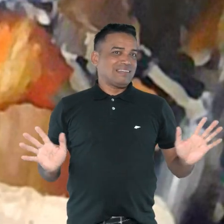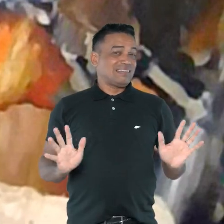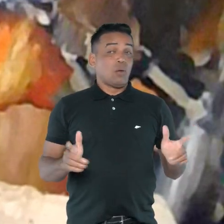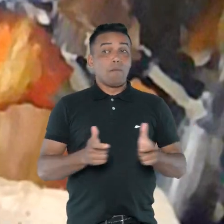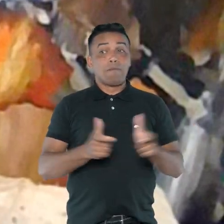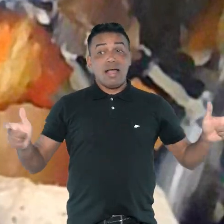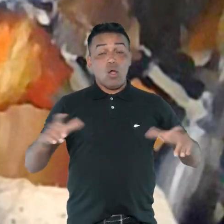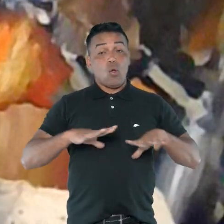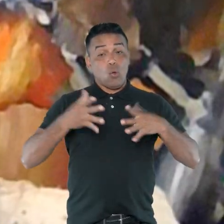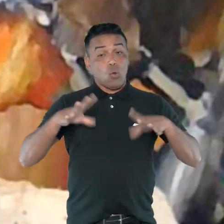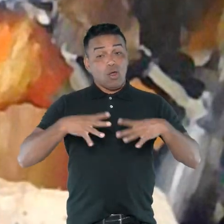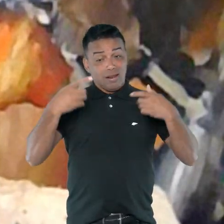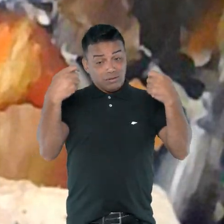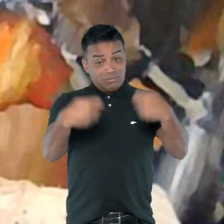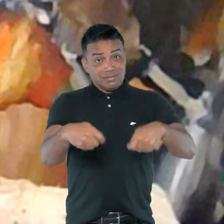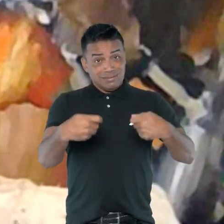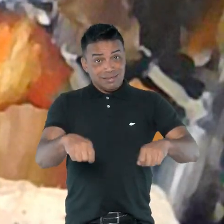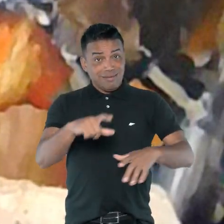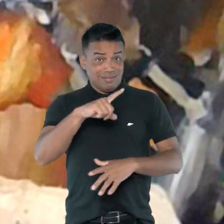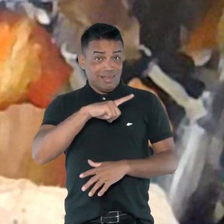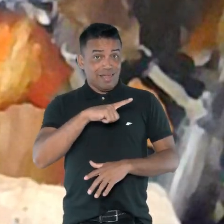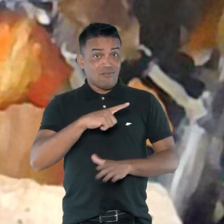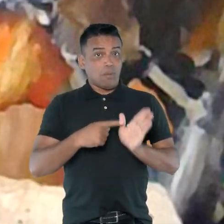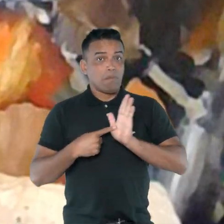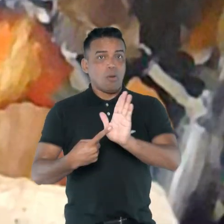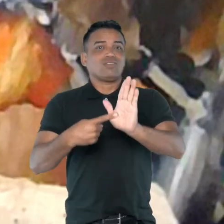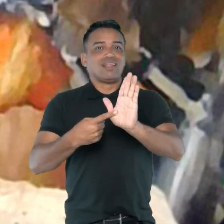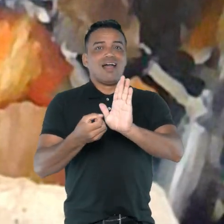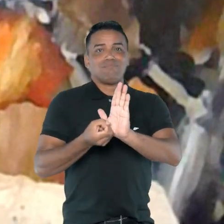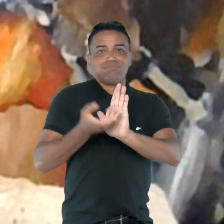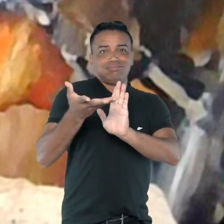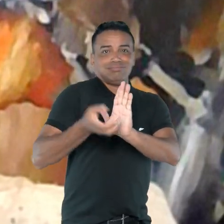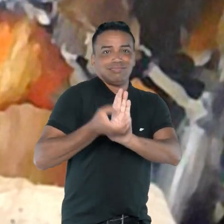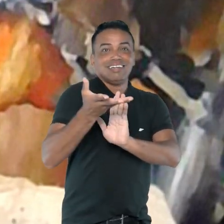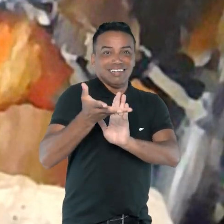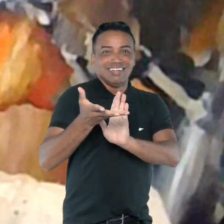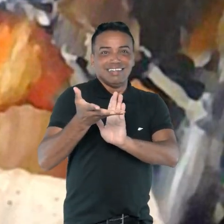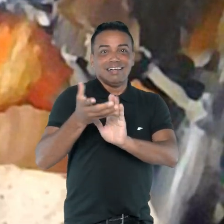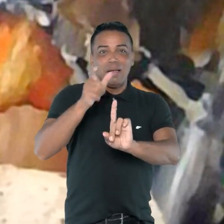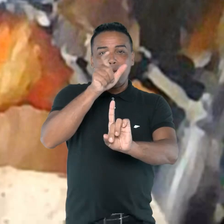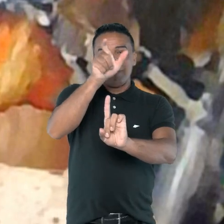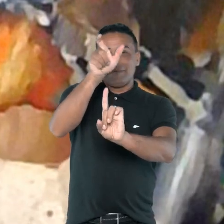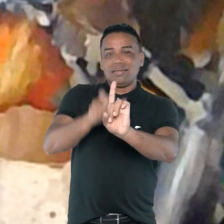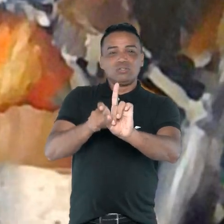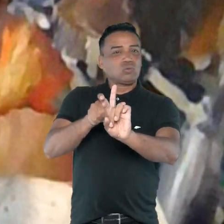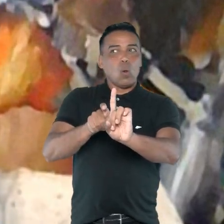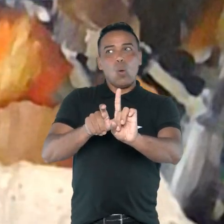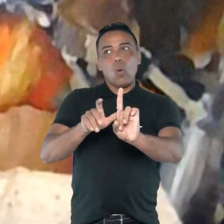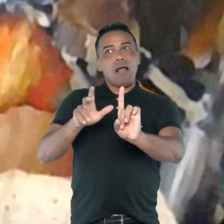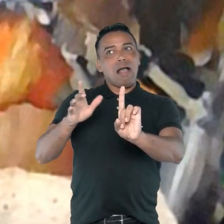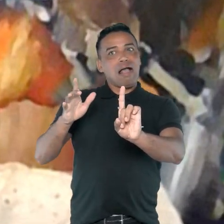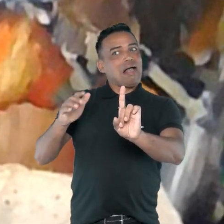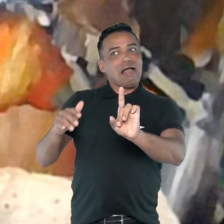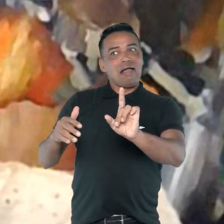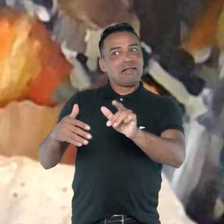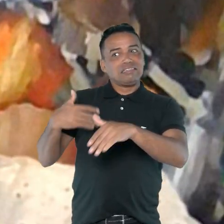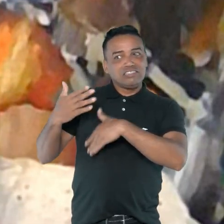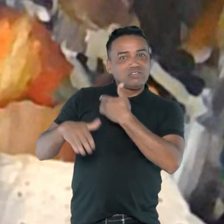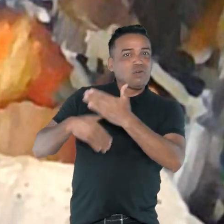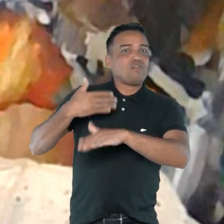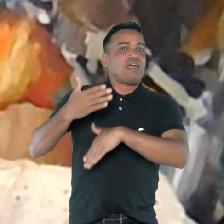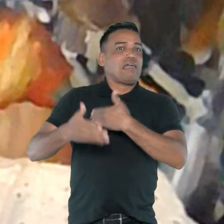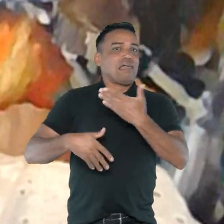E eu acho que a maior coragem que eu precisei ter foi para expor isso, assim, para expor uma pessoa crua,